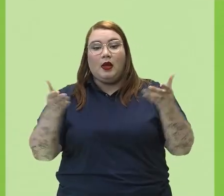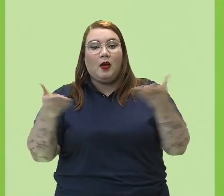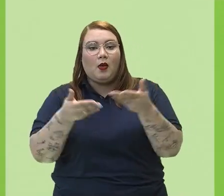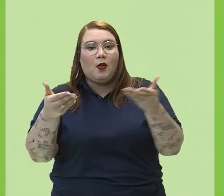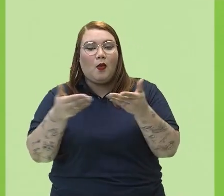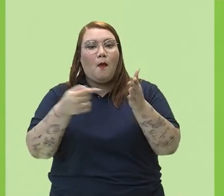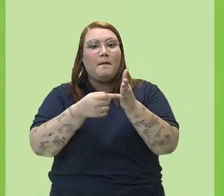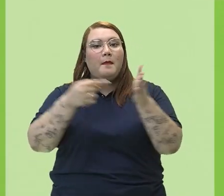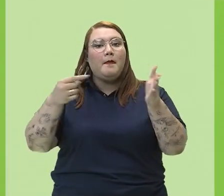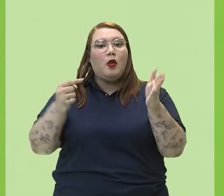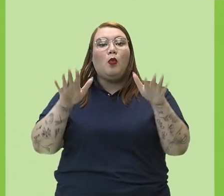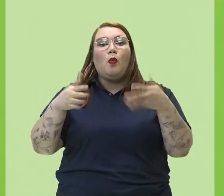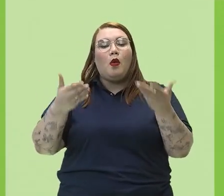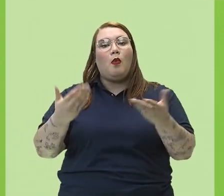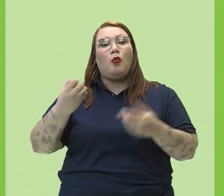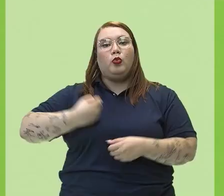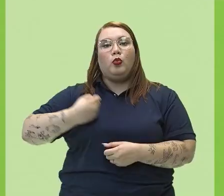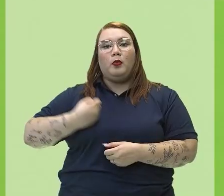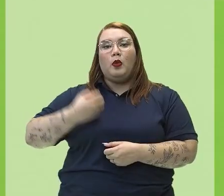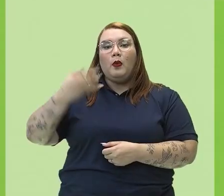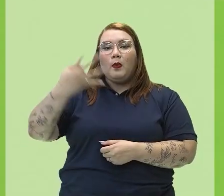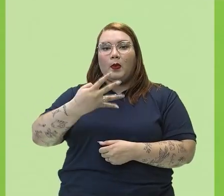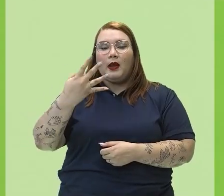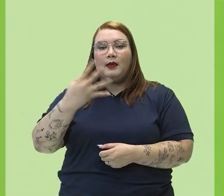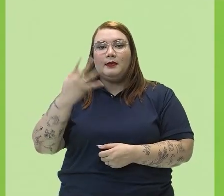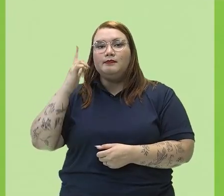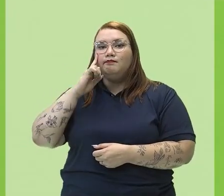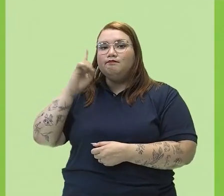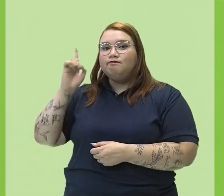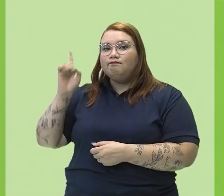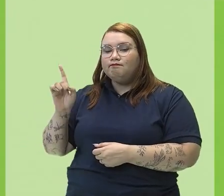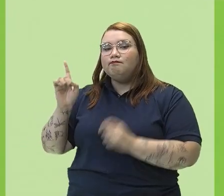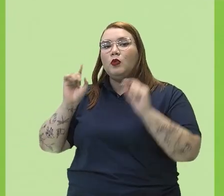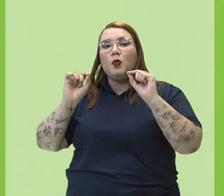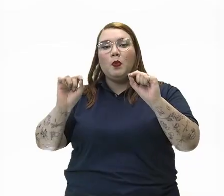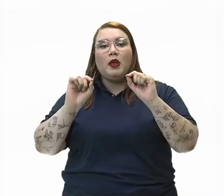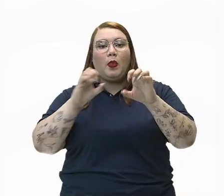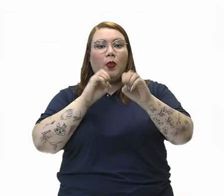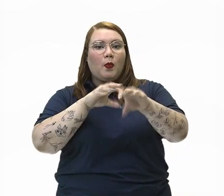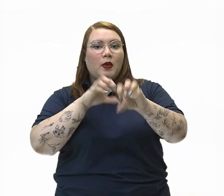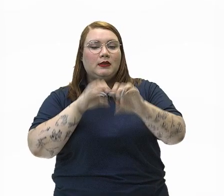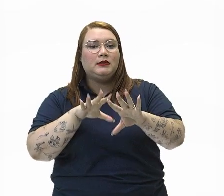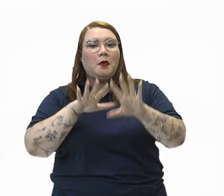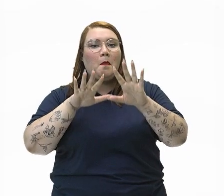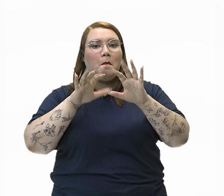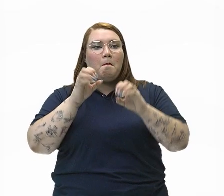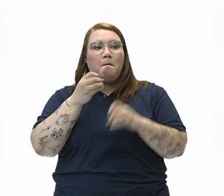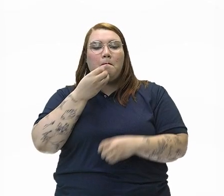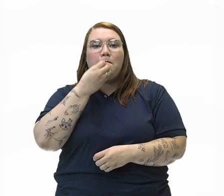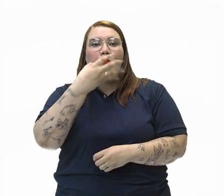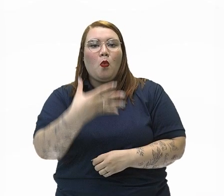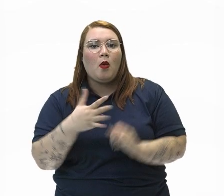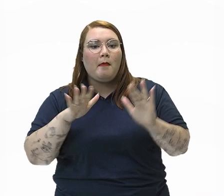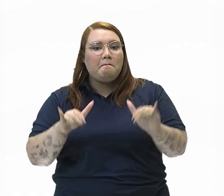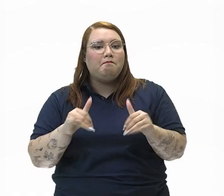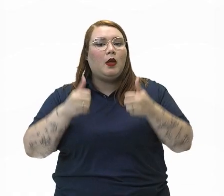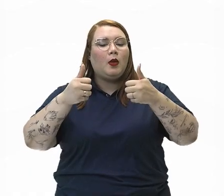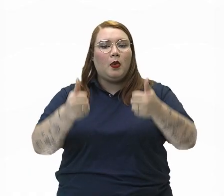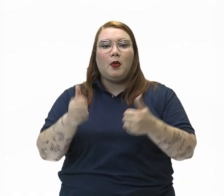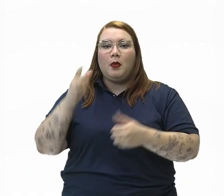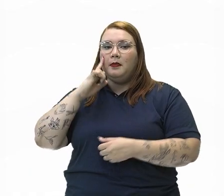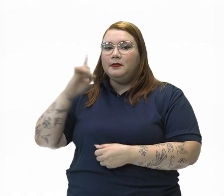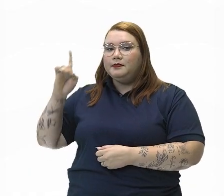ODS 4. Que fala aí para a gente sobre uma educação de qualidade. Olha só, né? Então, o que diz lá